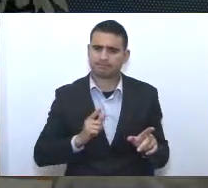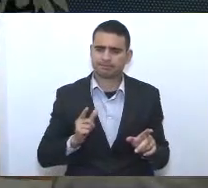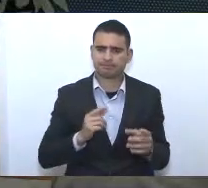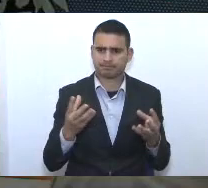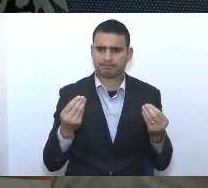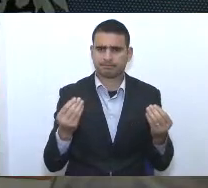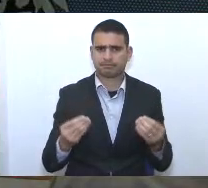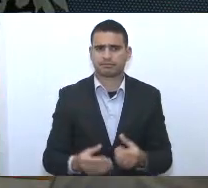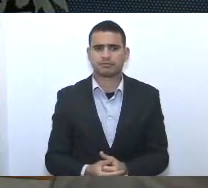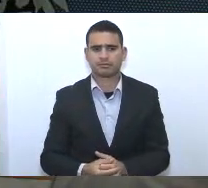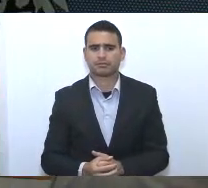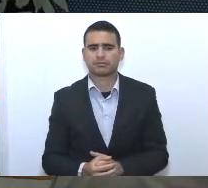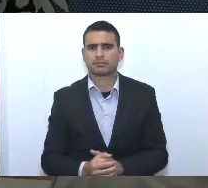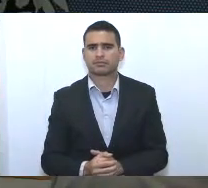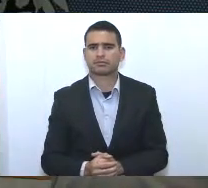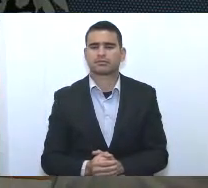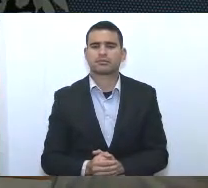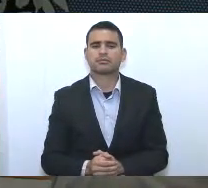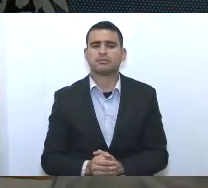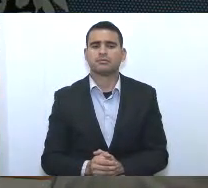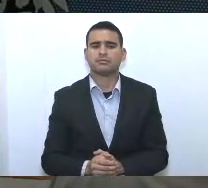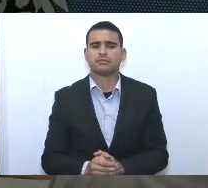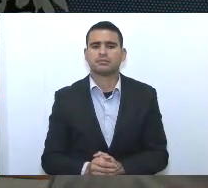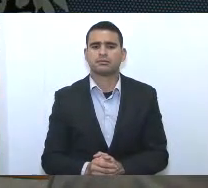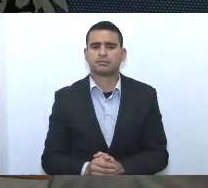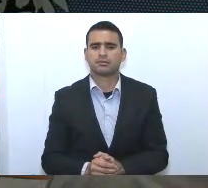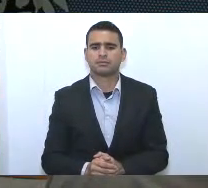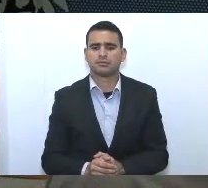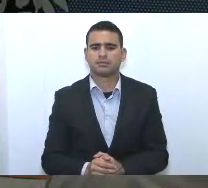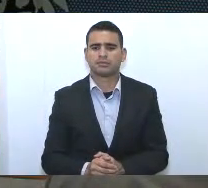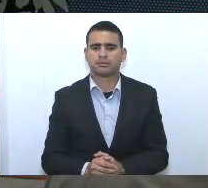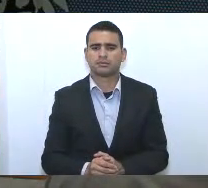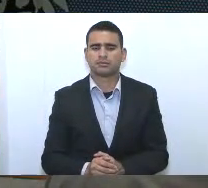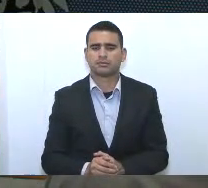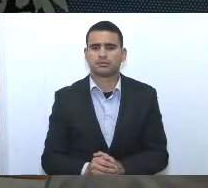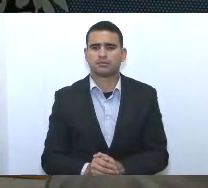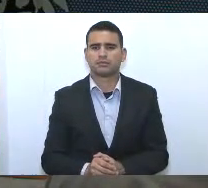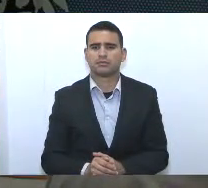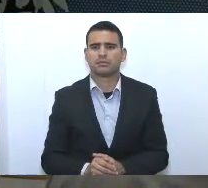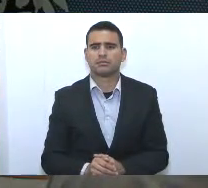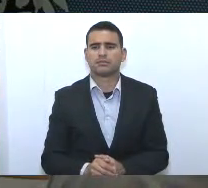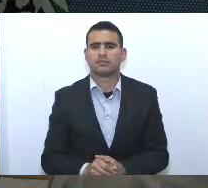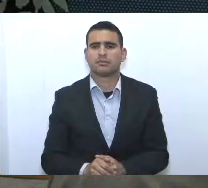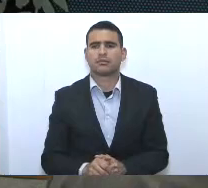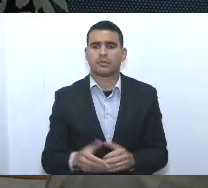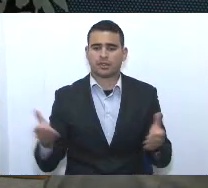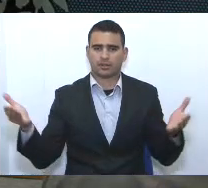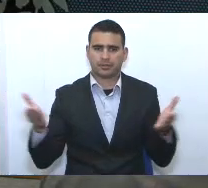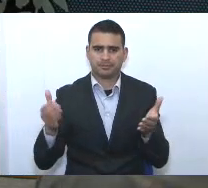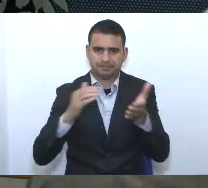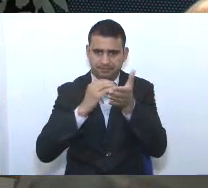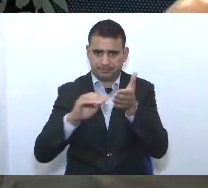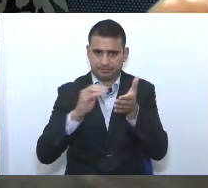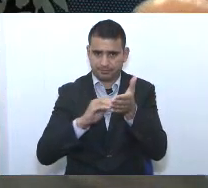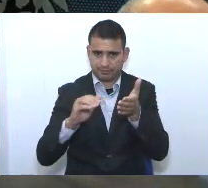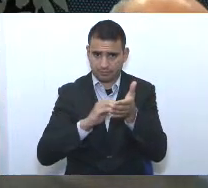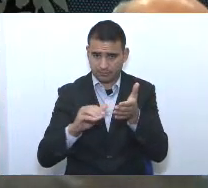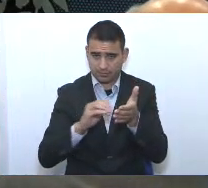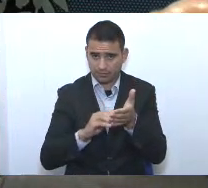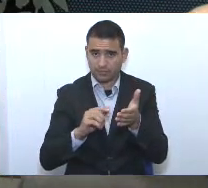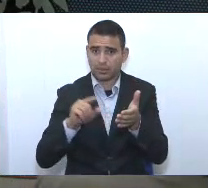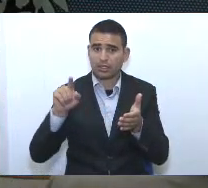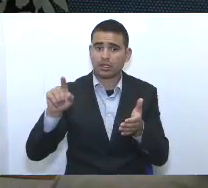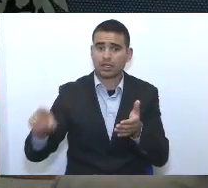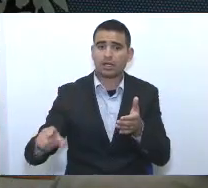e 231 ações trabalhistas também de sexta parte. A nossa Secretaria de Assuntos Jurídicos, ela